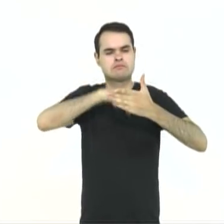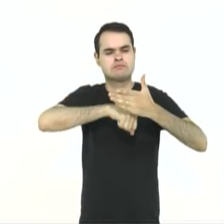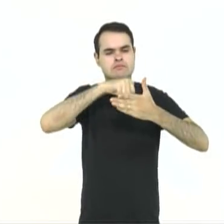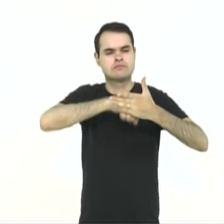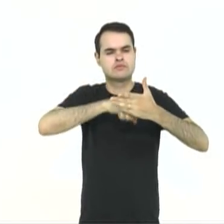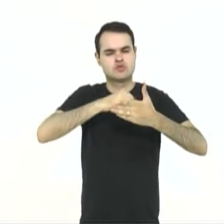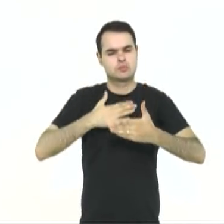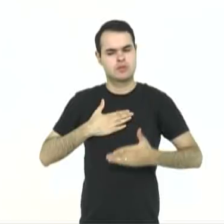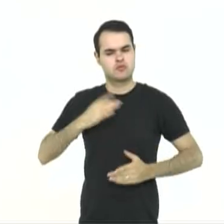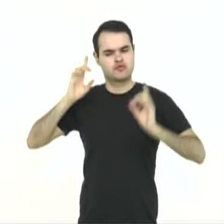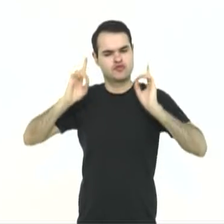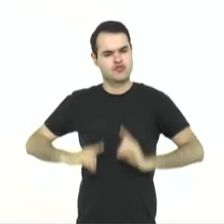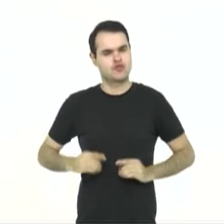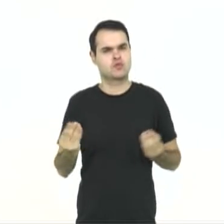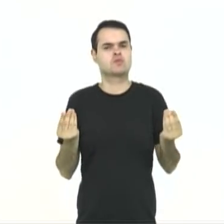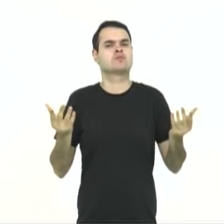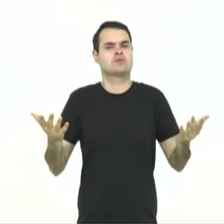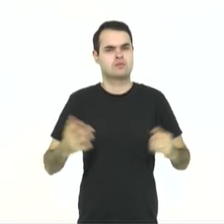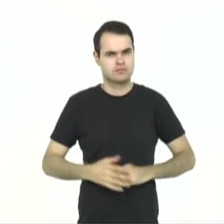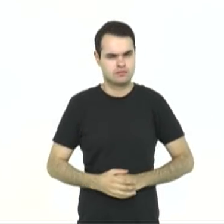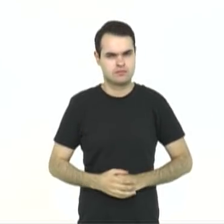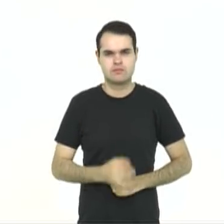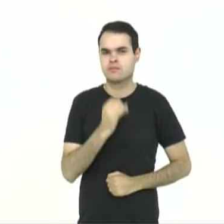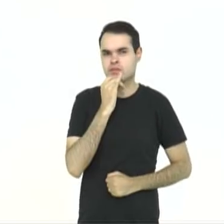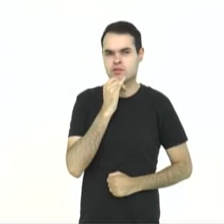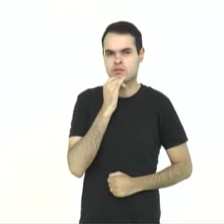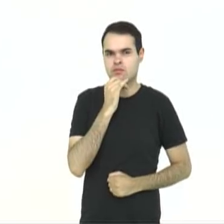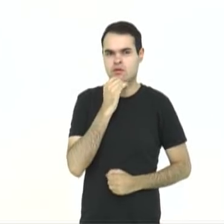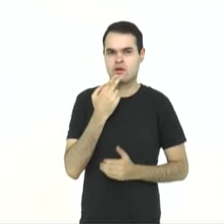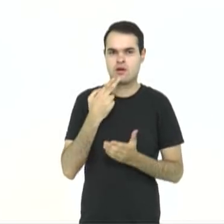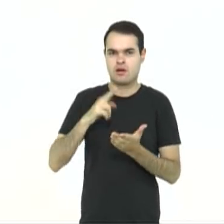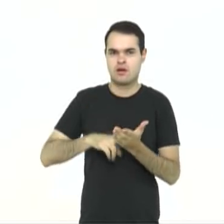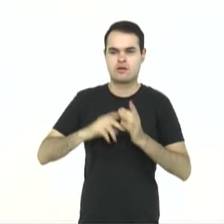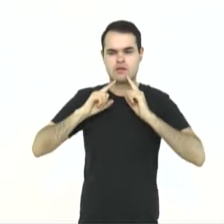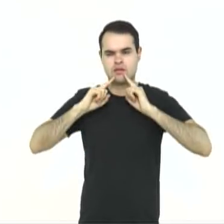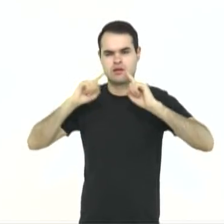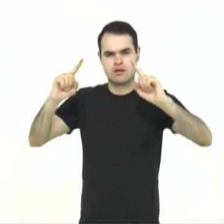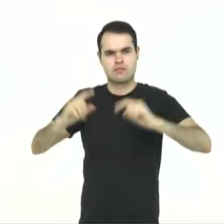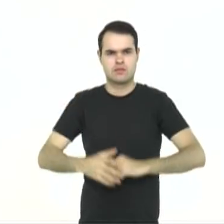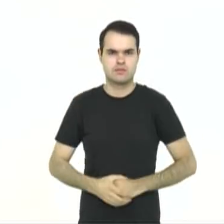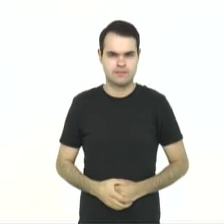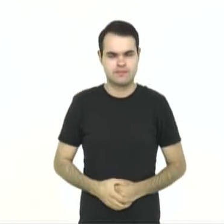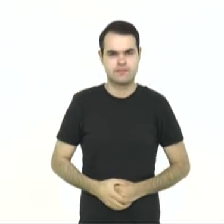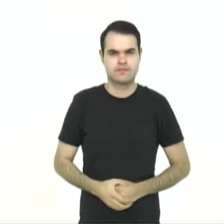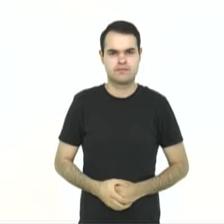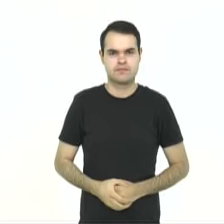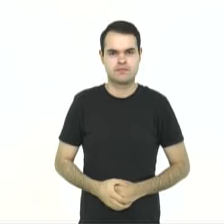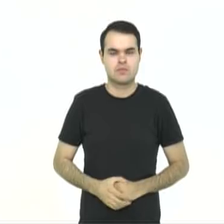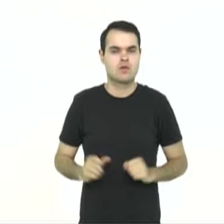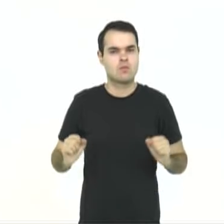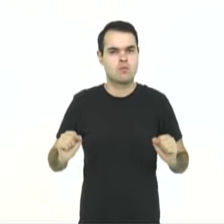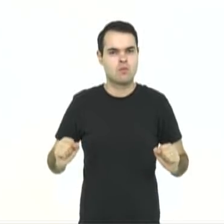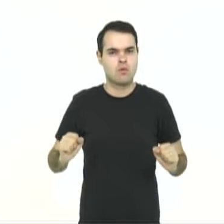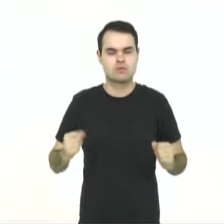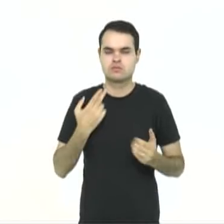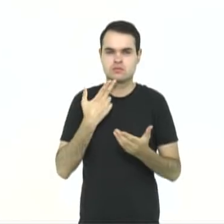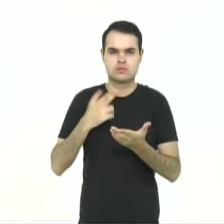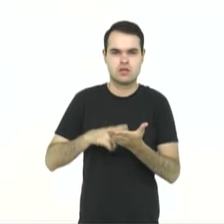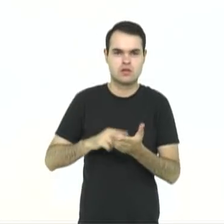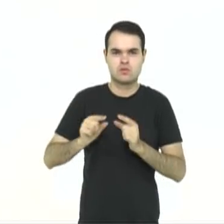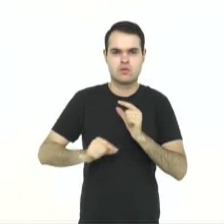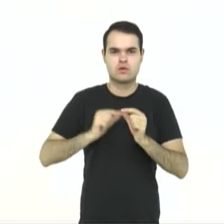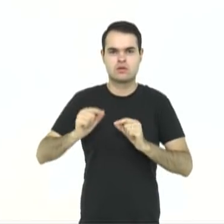um direito. Né? Por exemplo, no caso da carta de reclamação. Né? Eu posso fazer, por meio da carta de reclamação, também